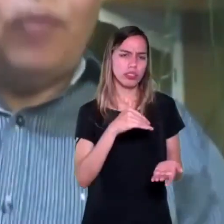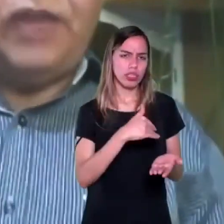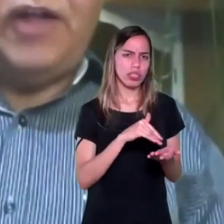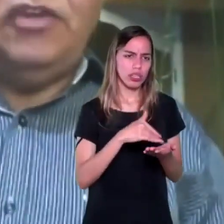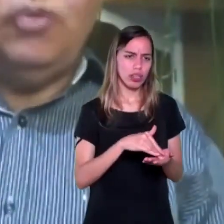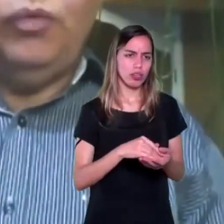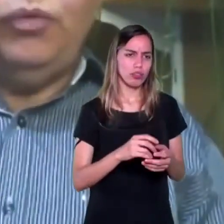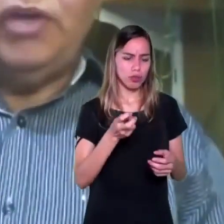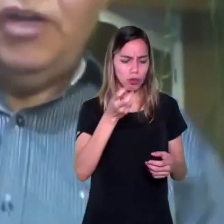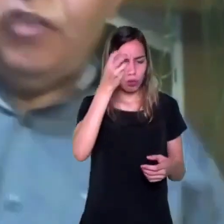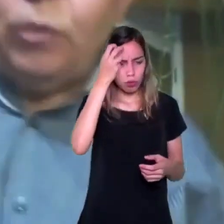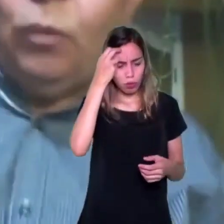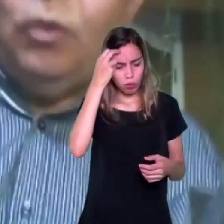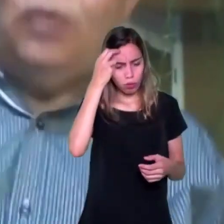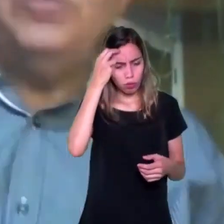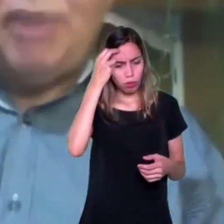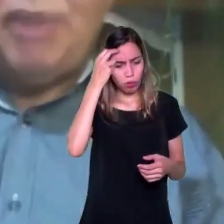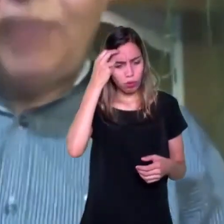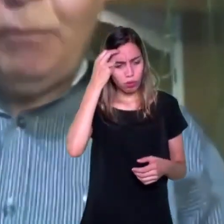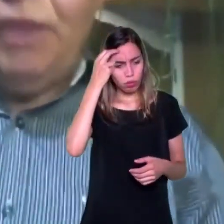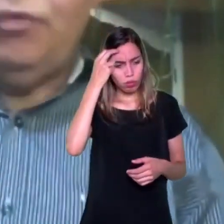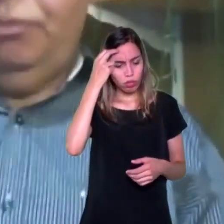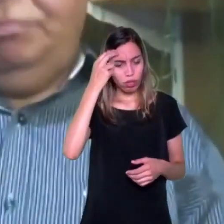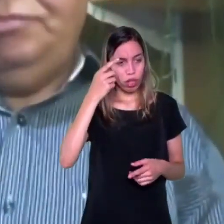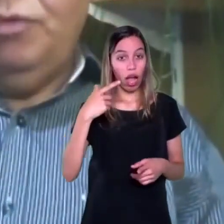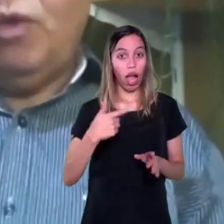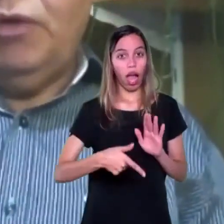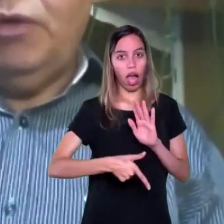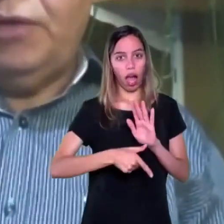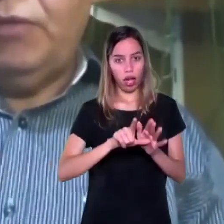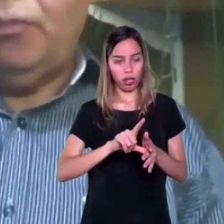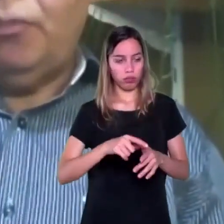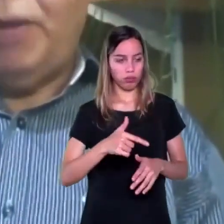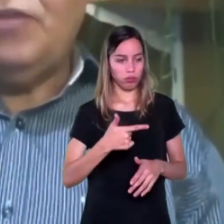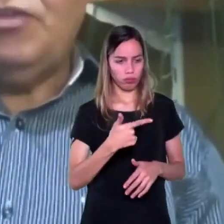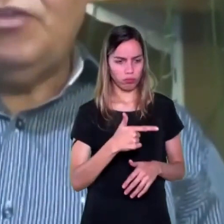temos uma Secretaria de Cultura, antes era um departamento do qual